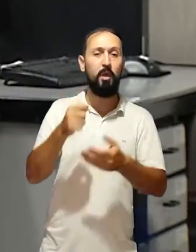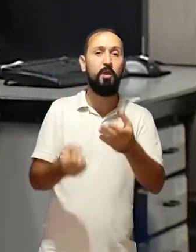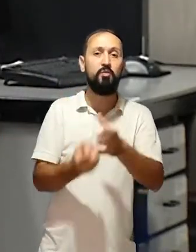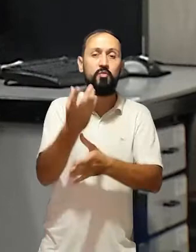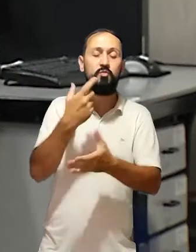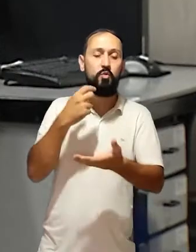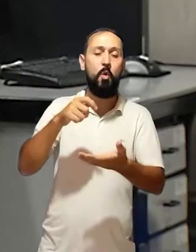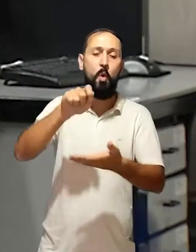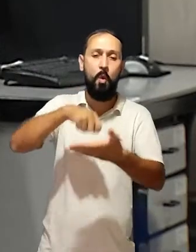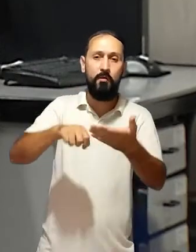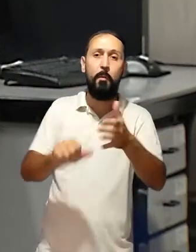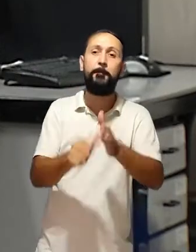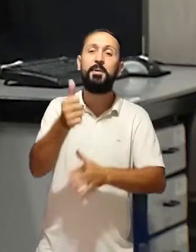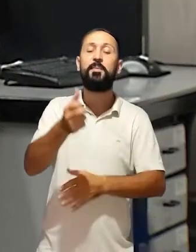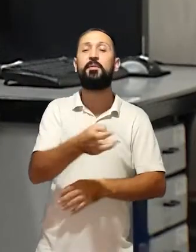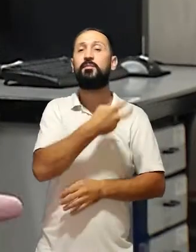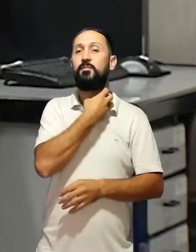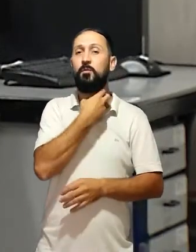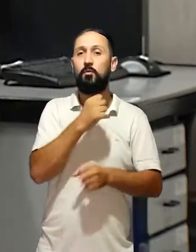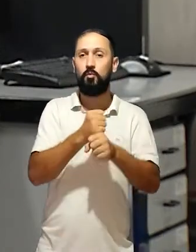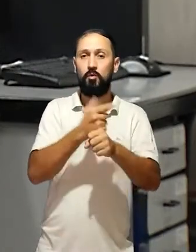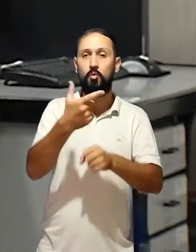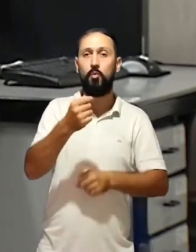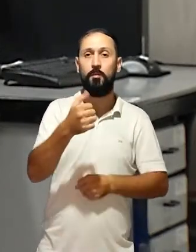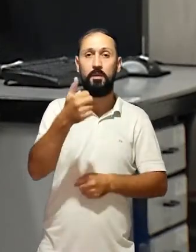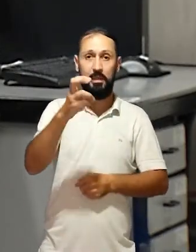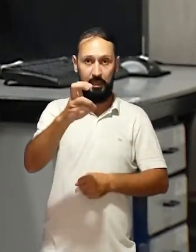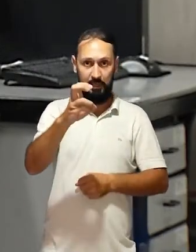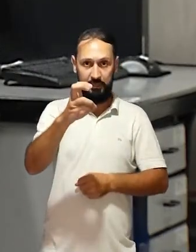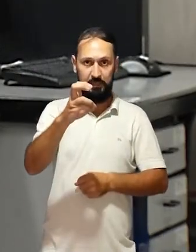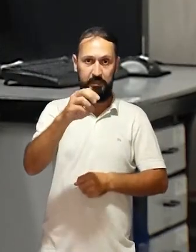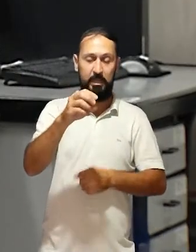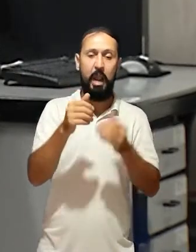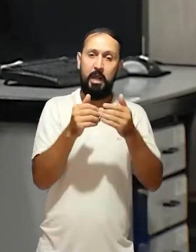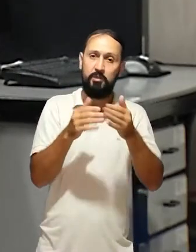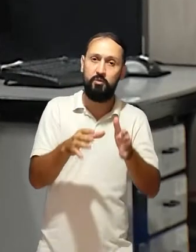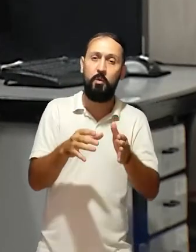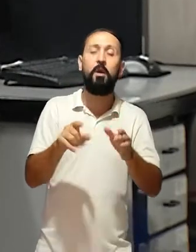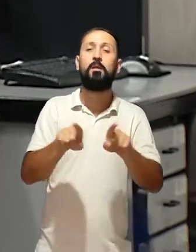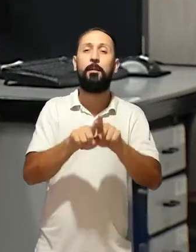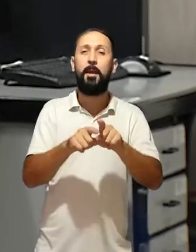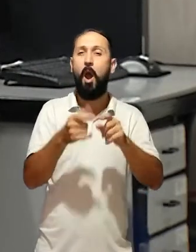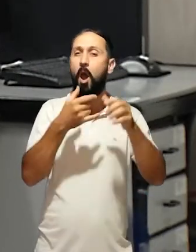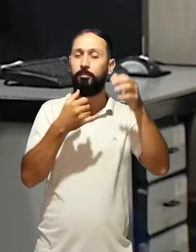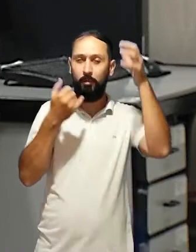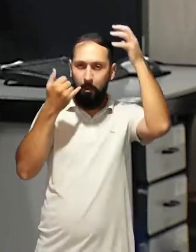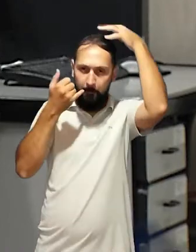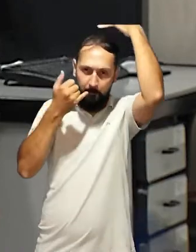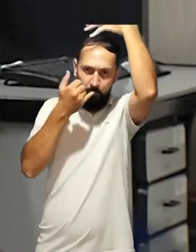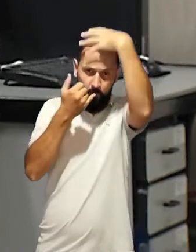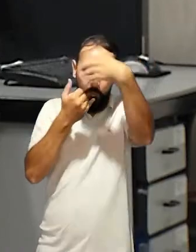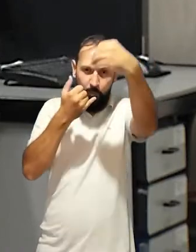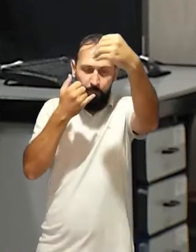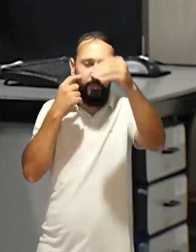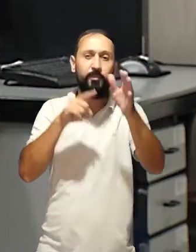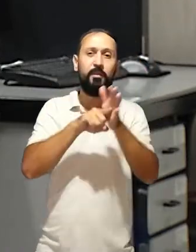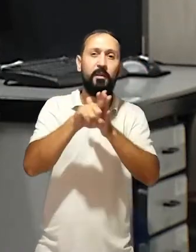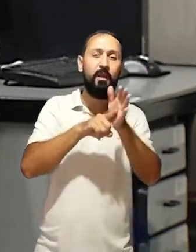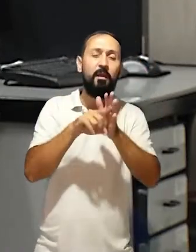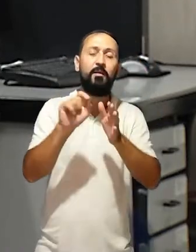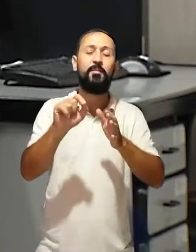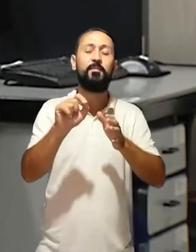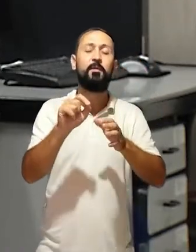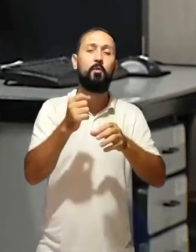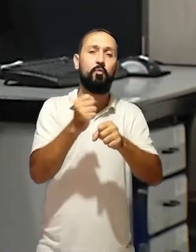Carvalho, autor de O Primeiro Vampiro, publicado em 2015 pela editora Novo Século, e Sherlock Holmes em A Maldição